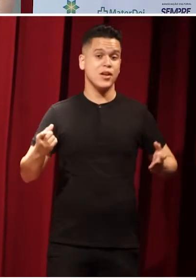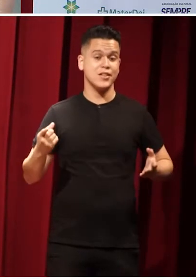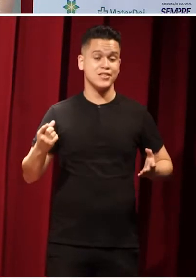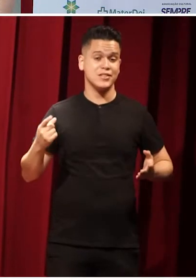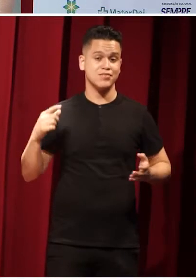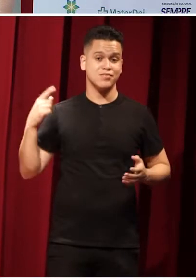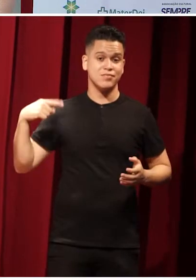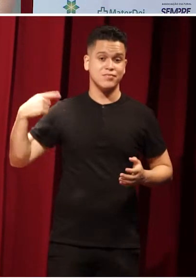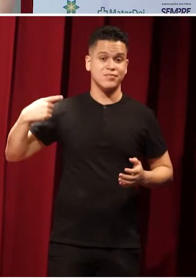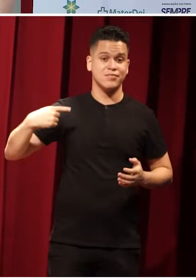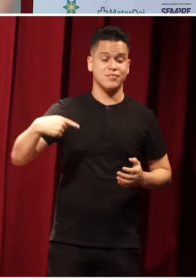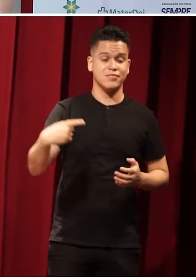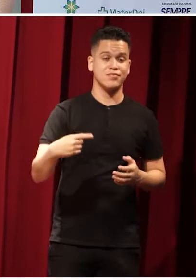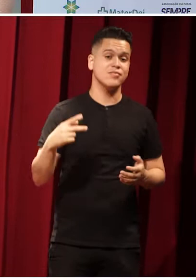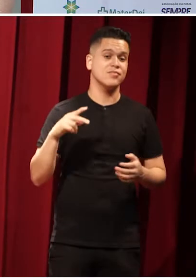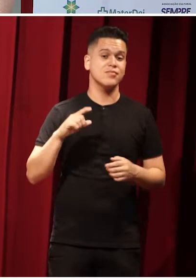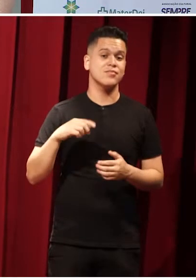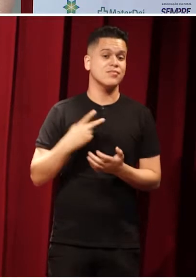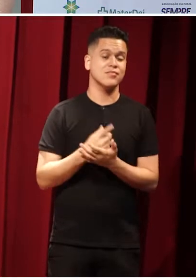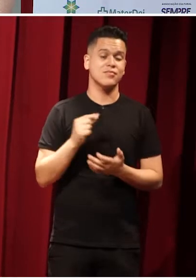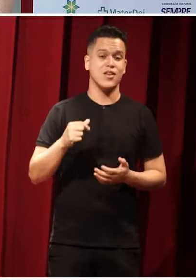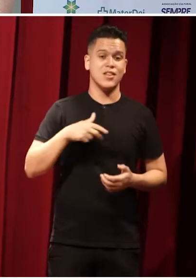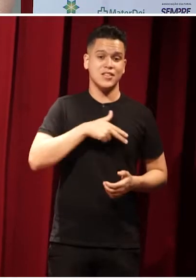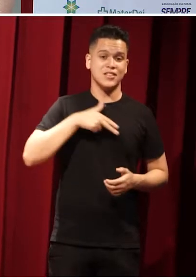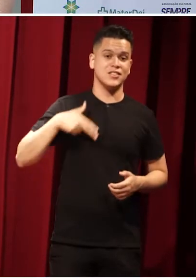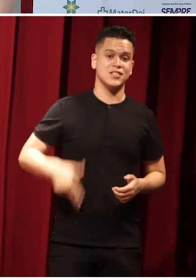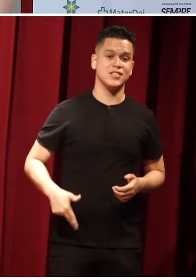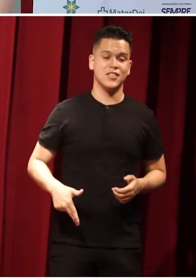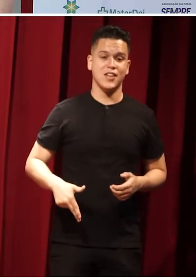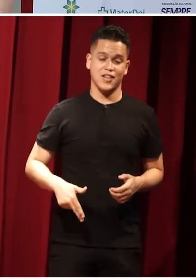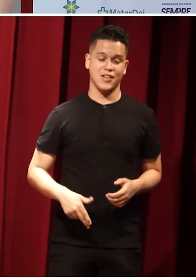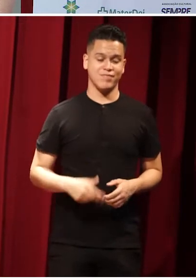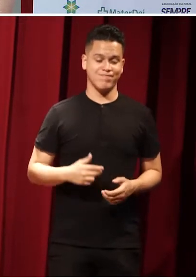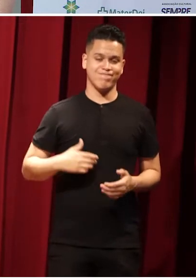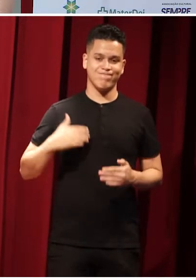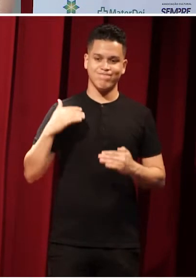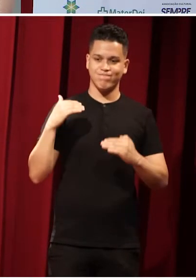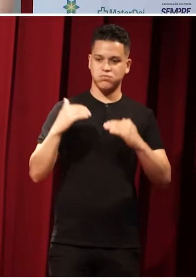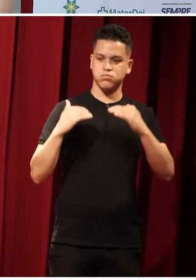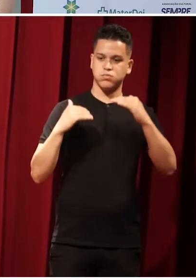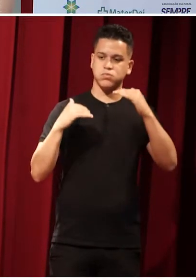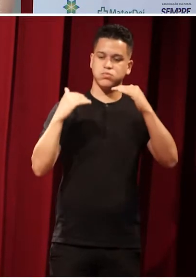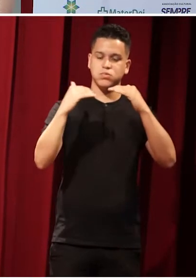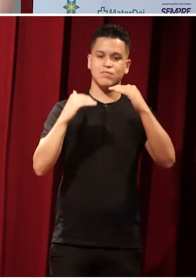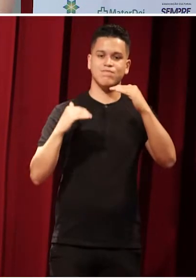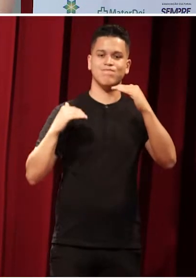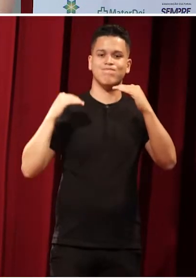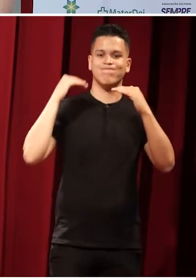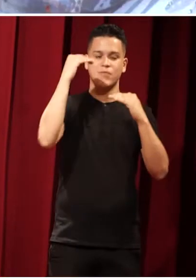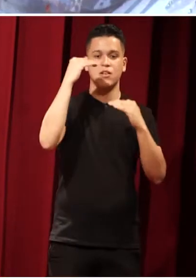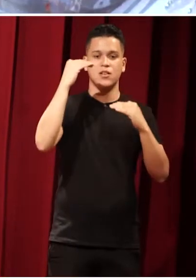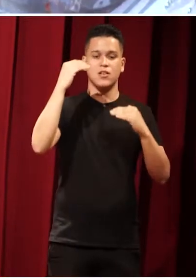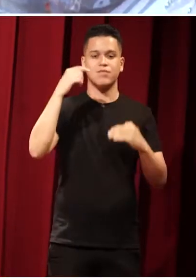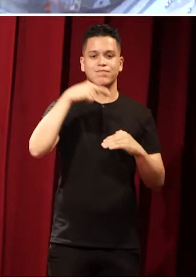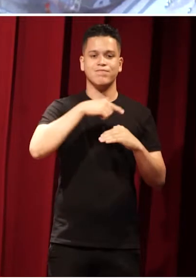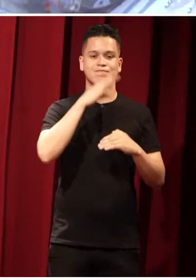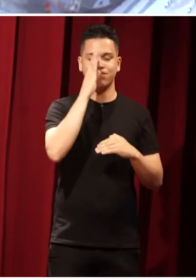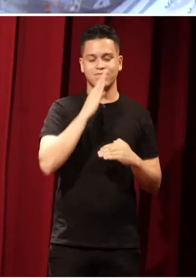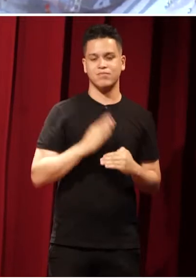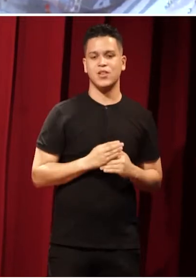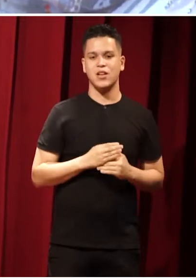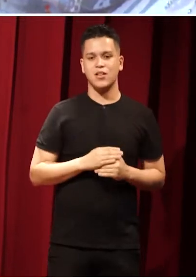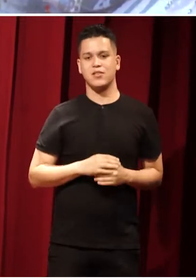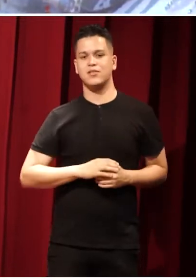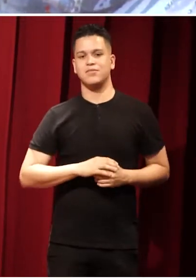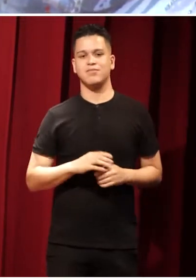Sul estão na vanguarda da inovação tecnológica global e o Brasil, como de resto outros países